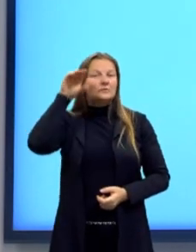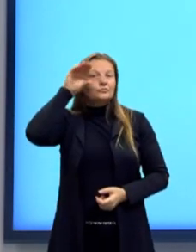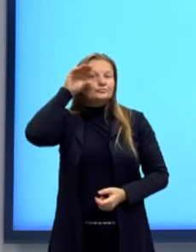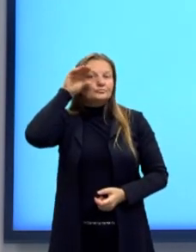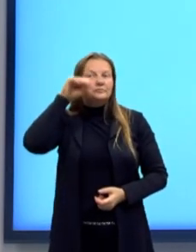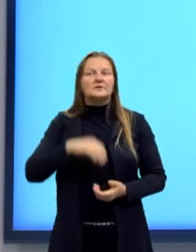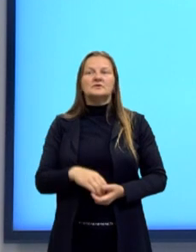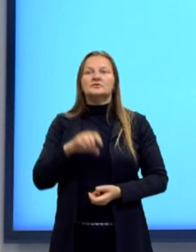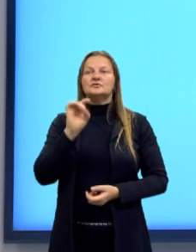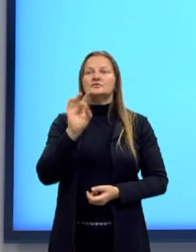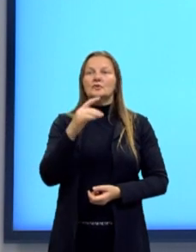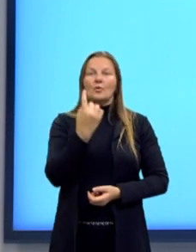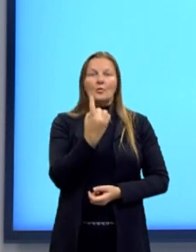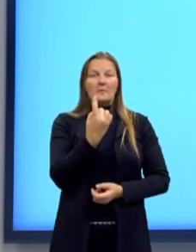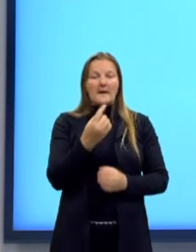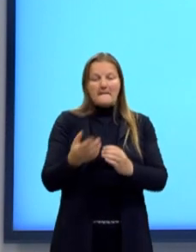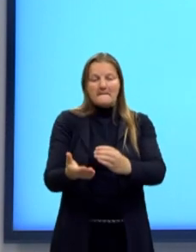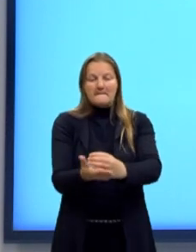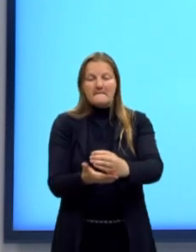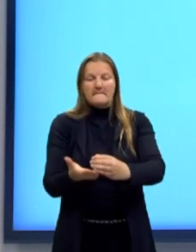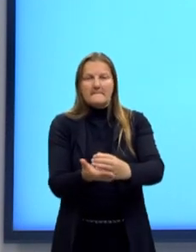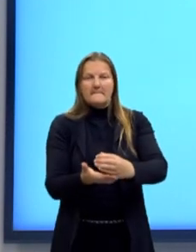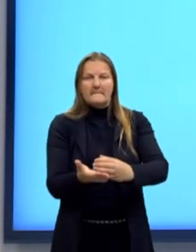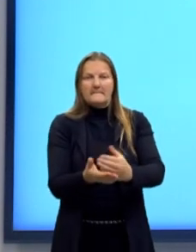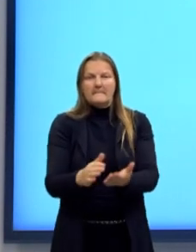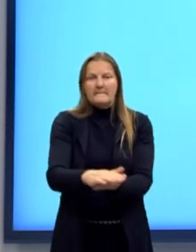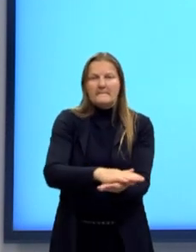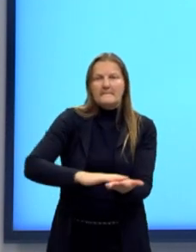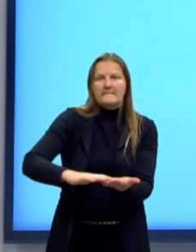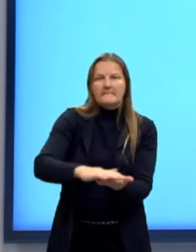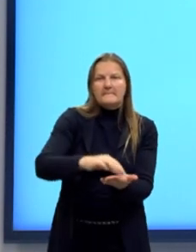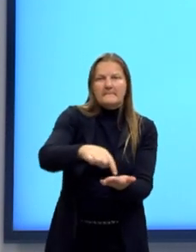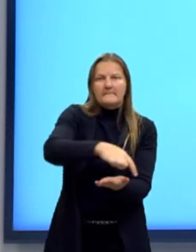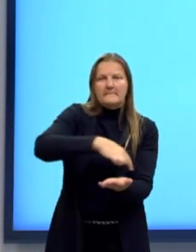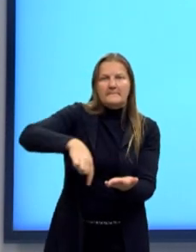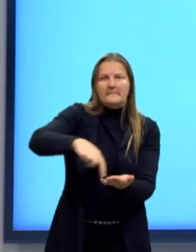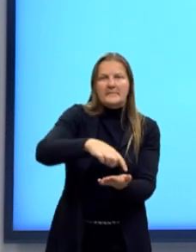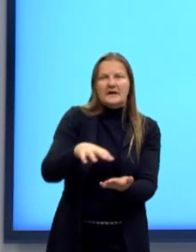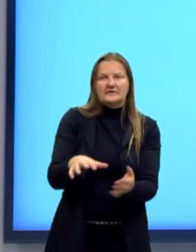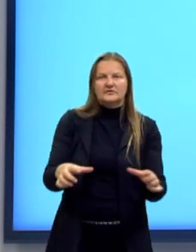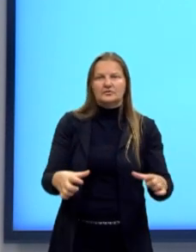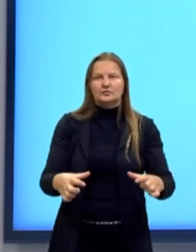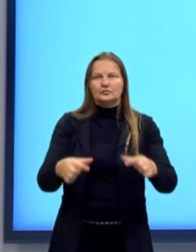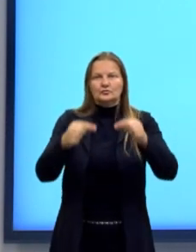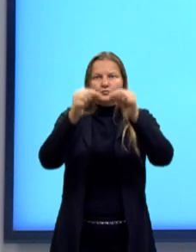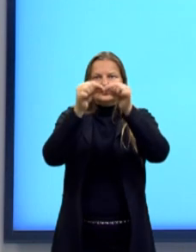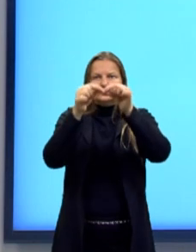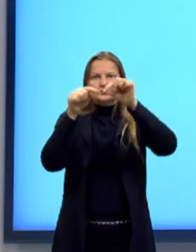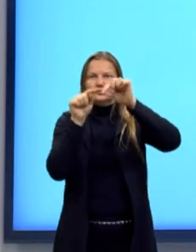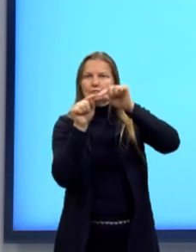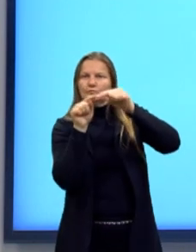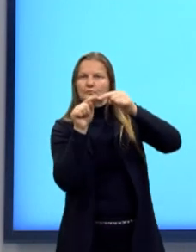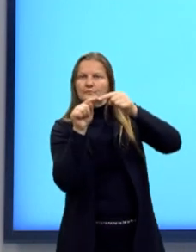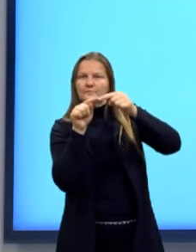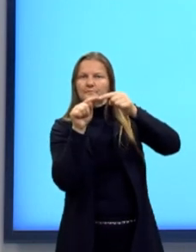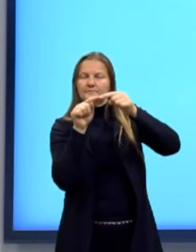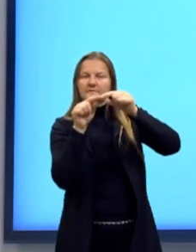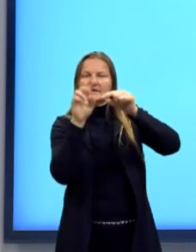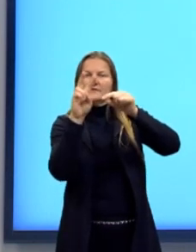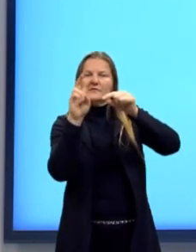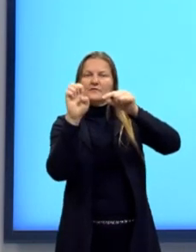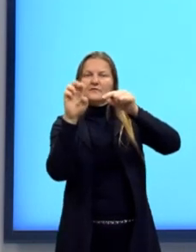ele possui somente uma base e ele tem aquele Ponto Central lá em cima que a gente chama de vértice A